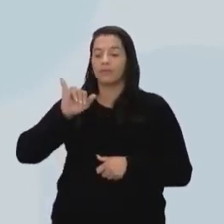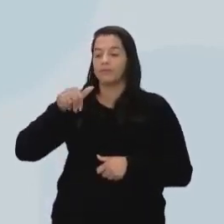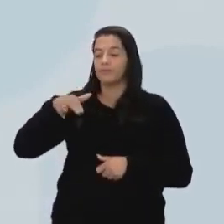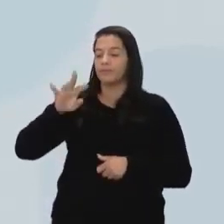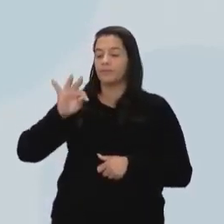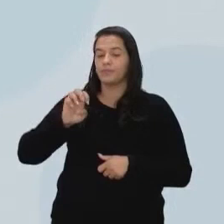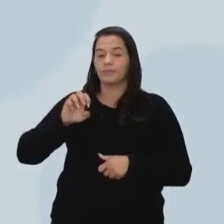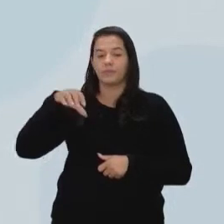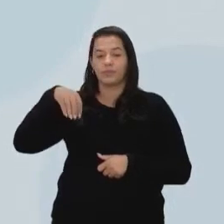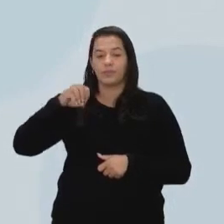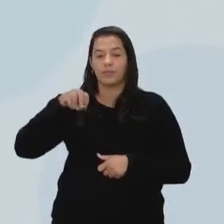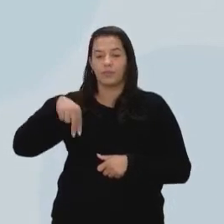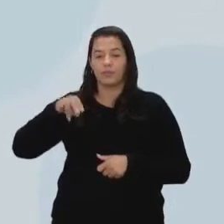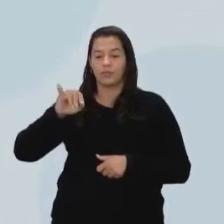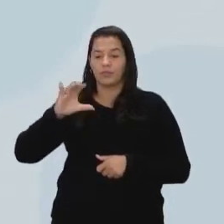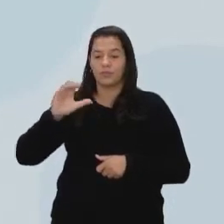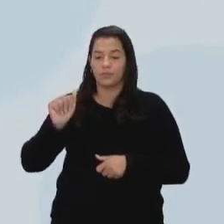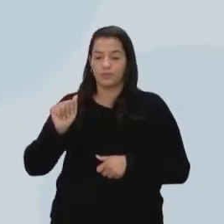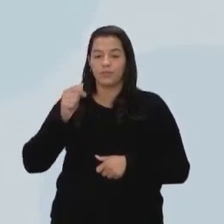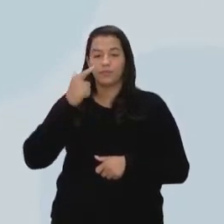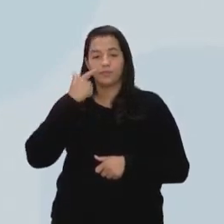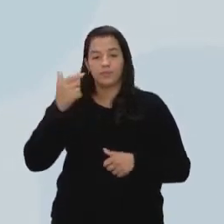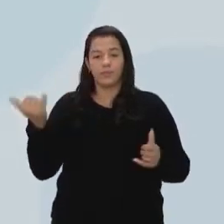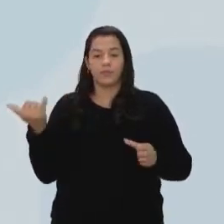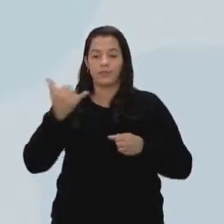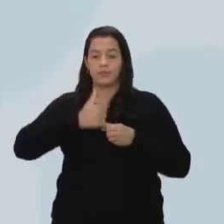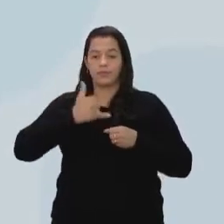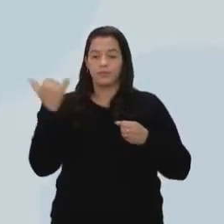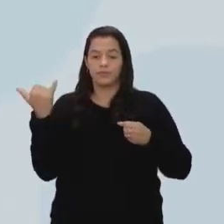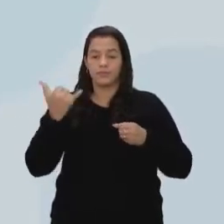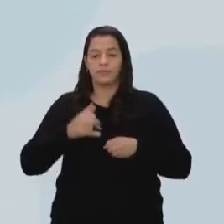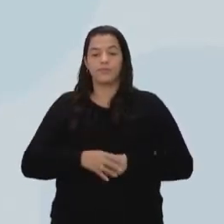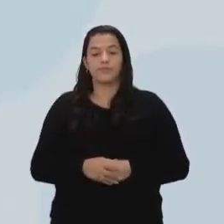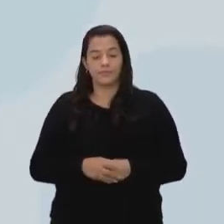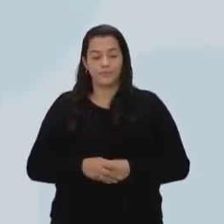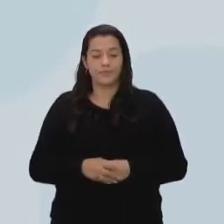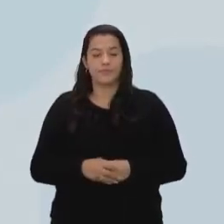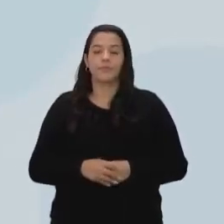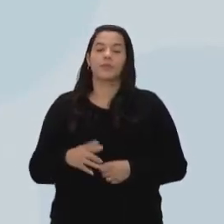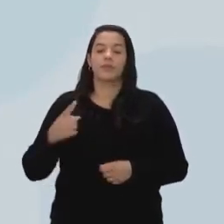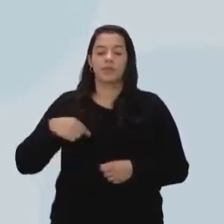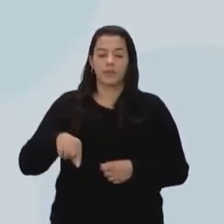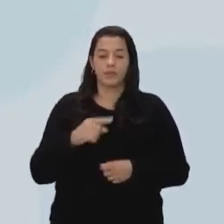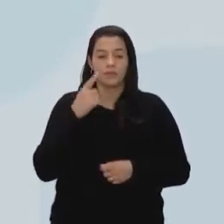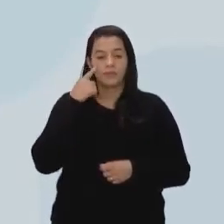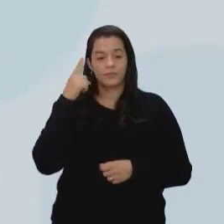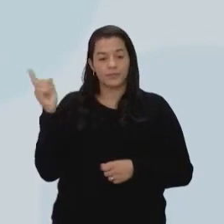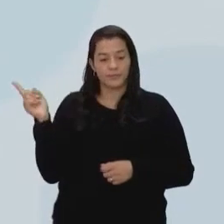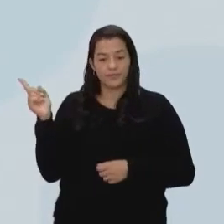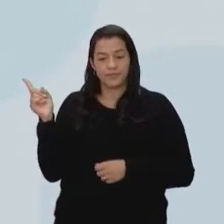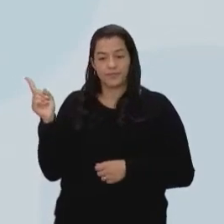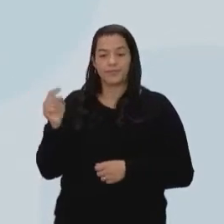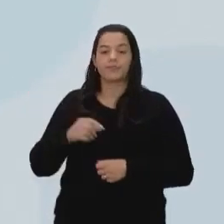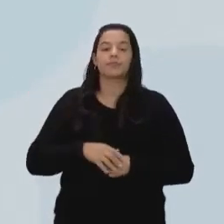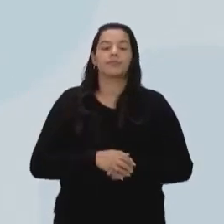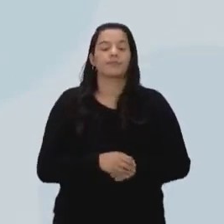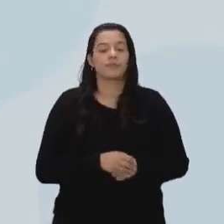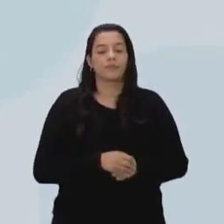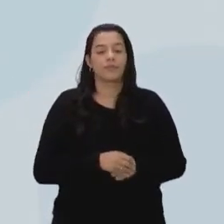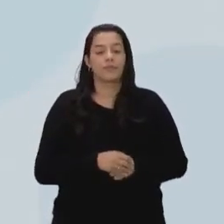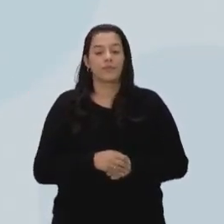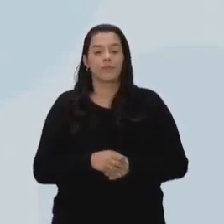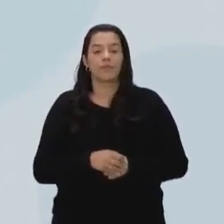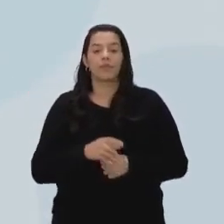interação iônica, ligação iônica. Então, essa interação aqui, essa ligação aqui, é uma